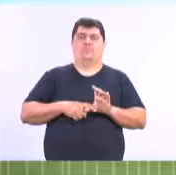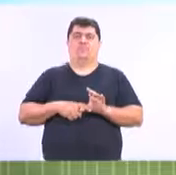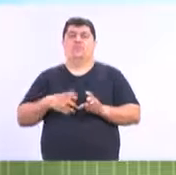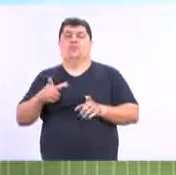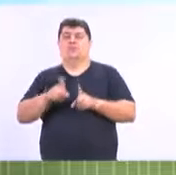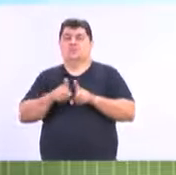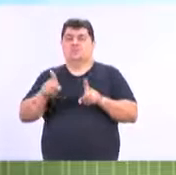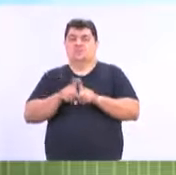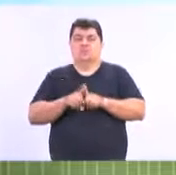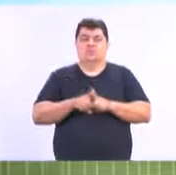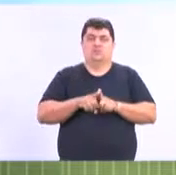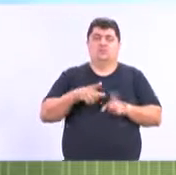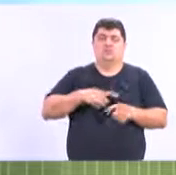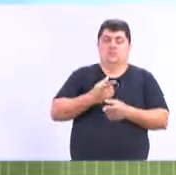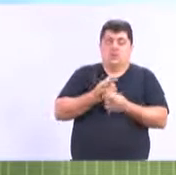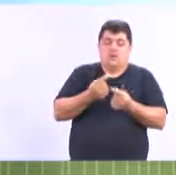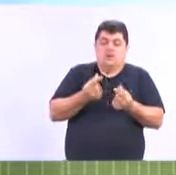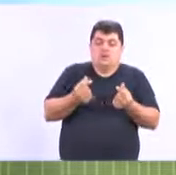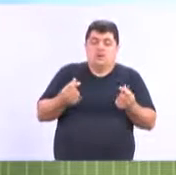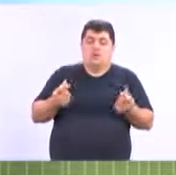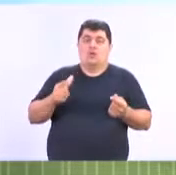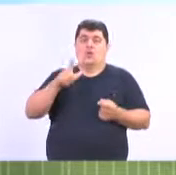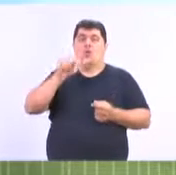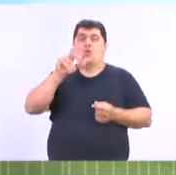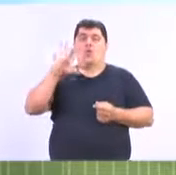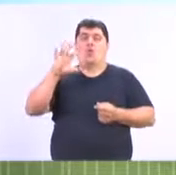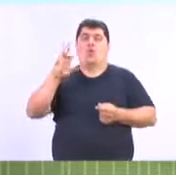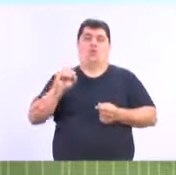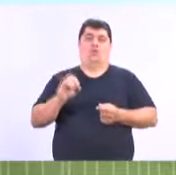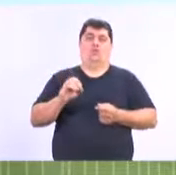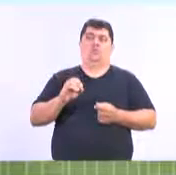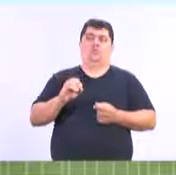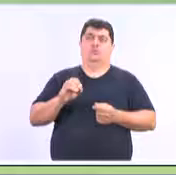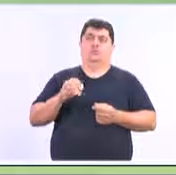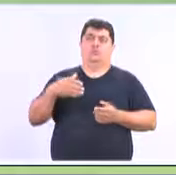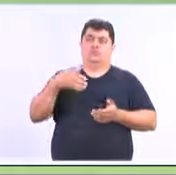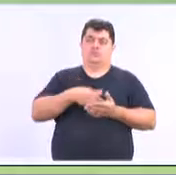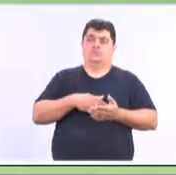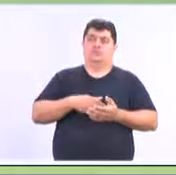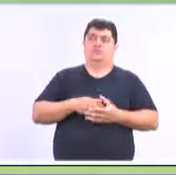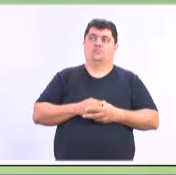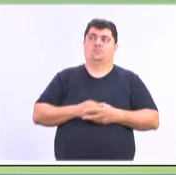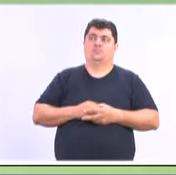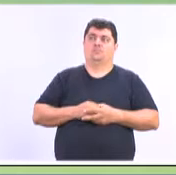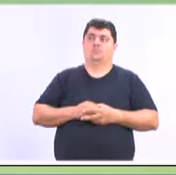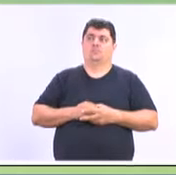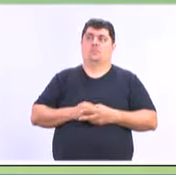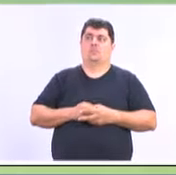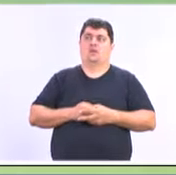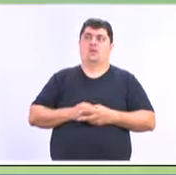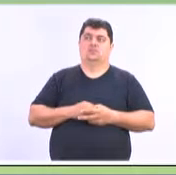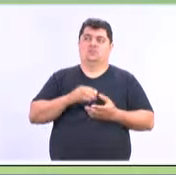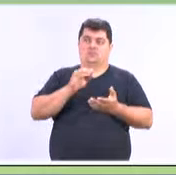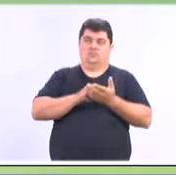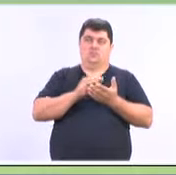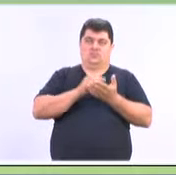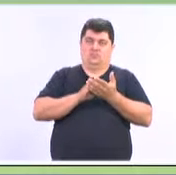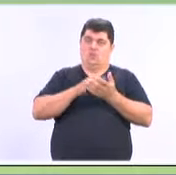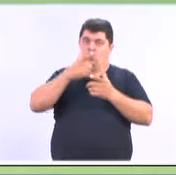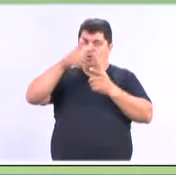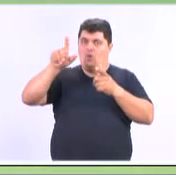gente está falando também da renda, do lucro da empresa. E aí a gente volta para esse tripé para inserir algumas coisinhas aqui,